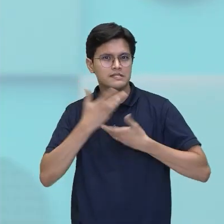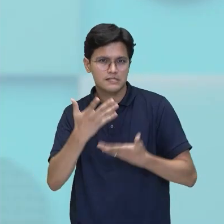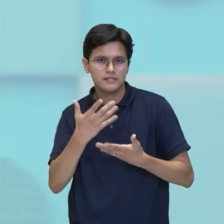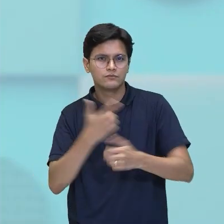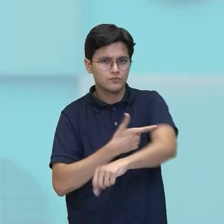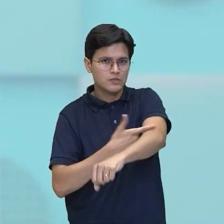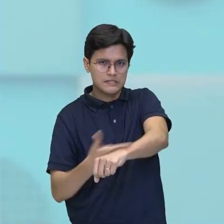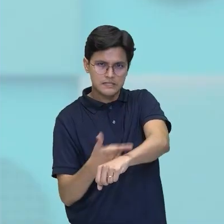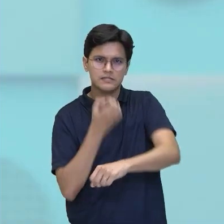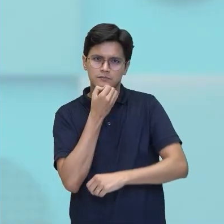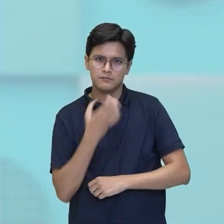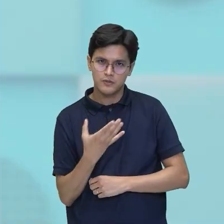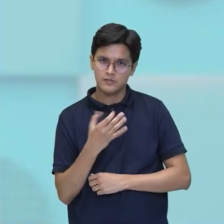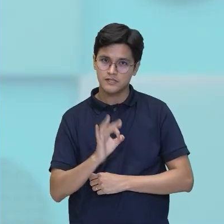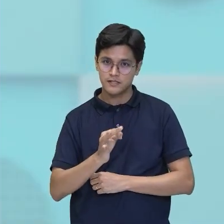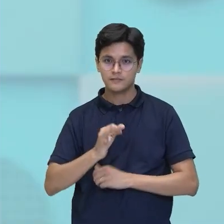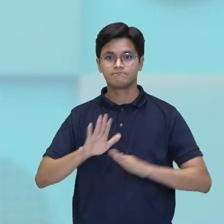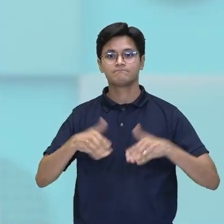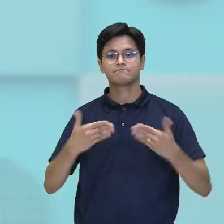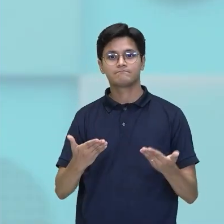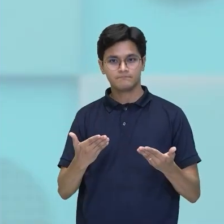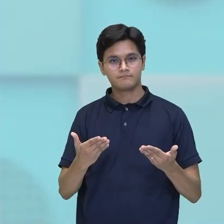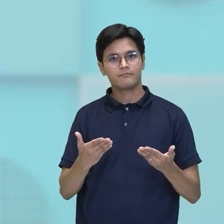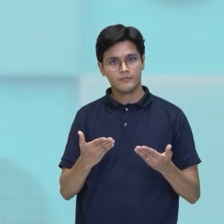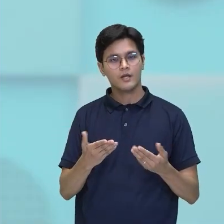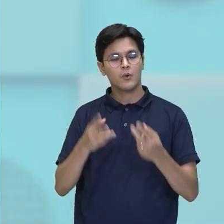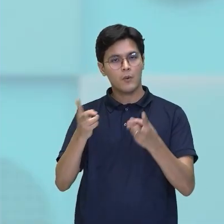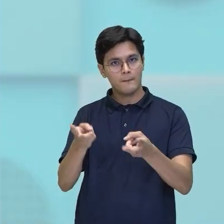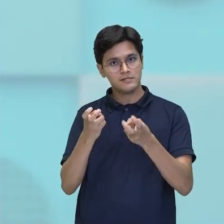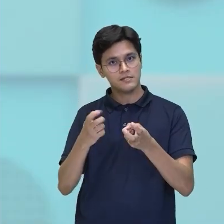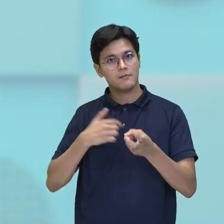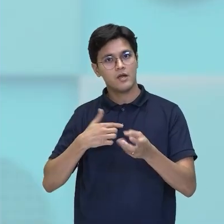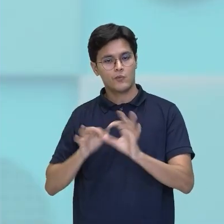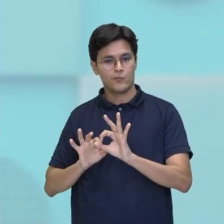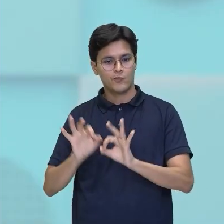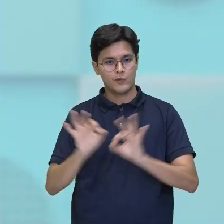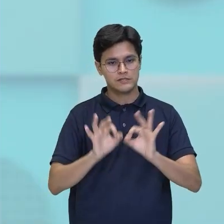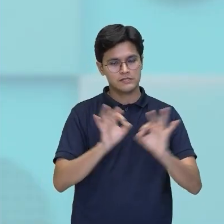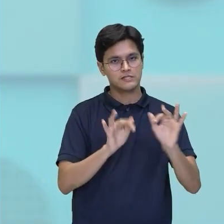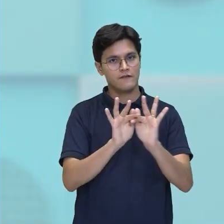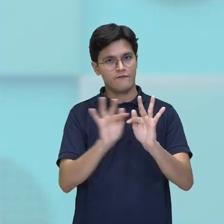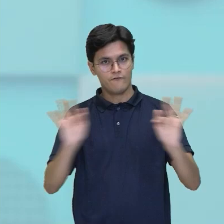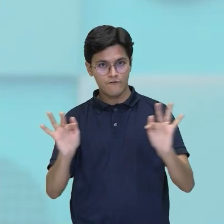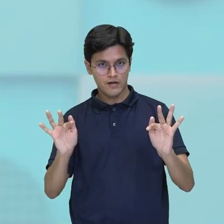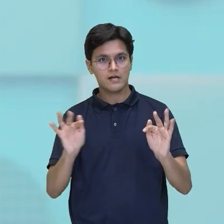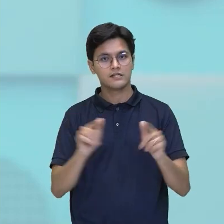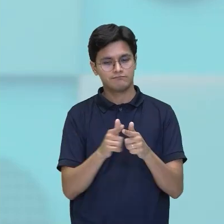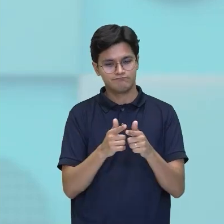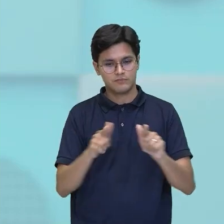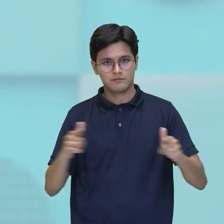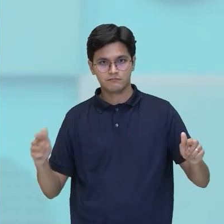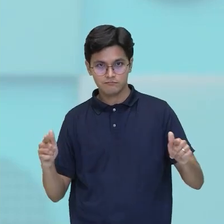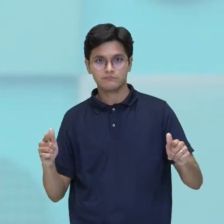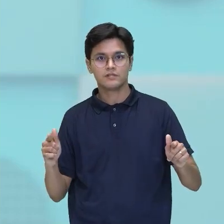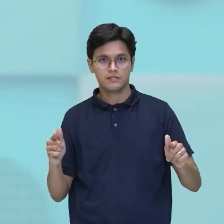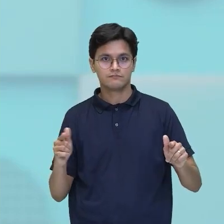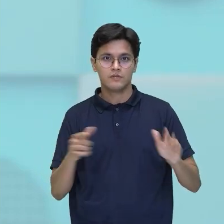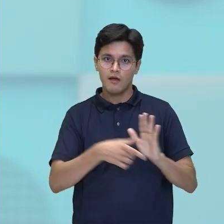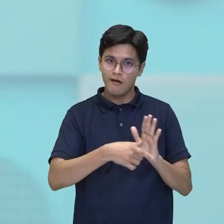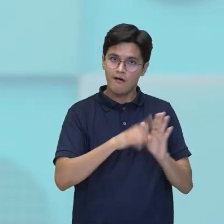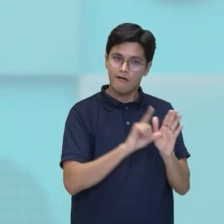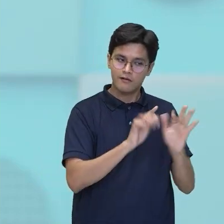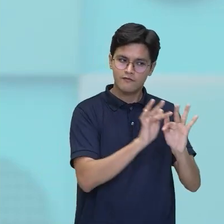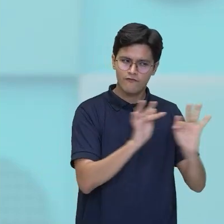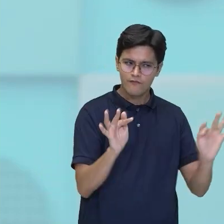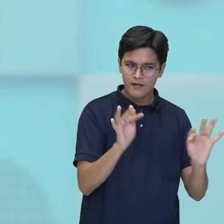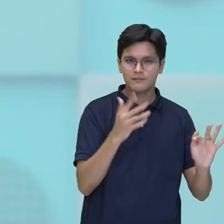educada, tá certo? Então, repare que eu fiz uma construção gramatical, né, de uma frase que transformou aquela fala outrora rude,